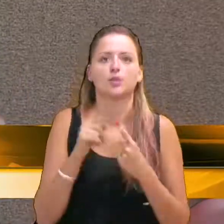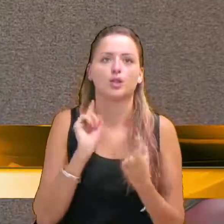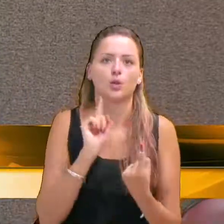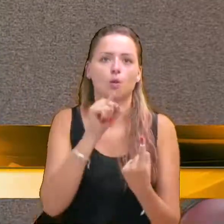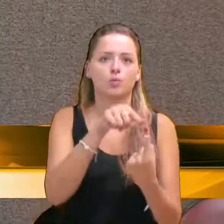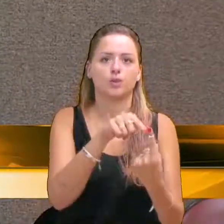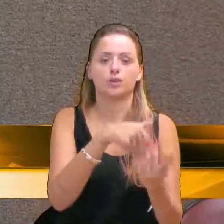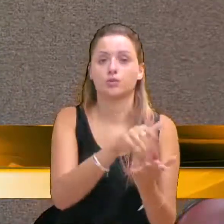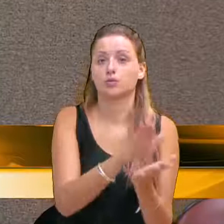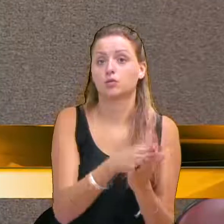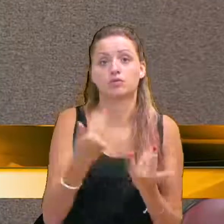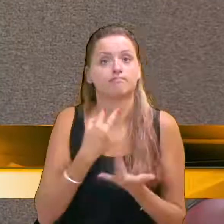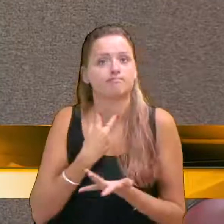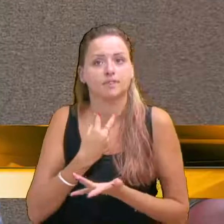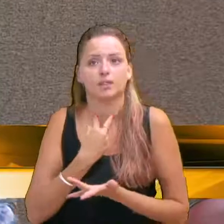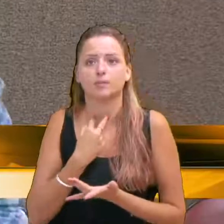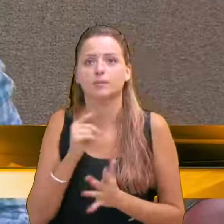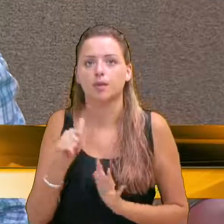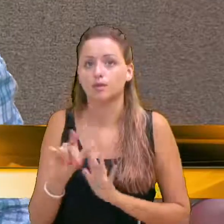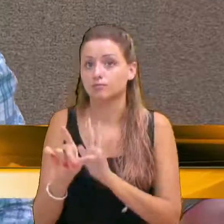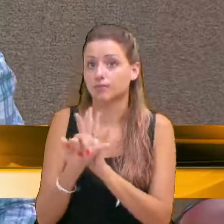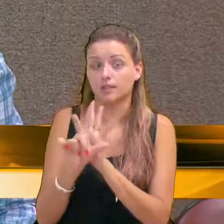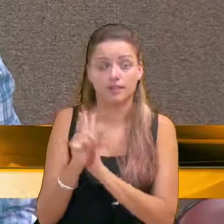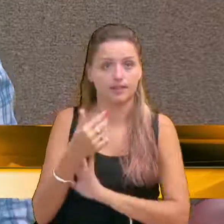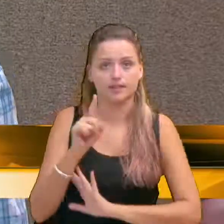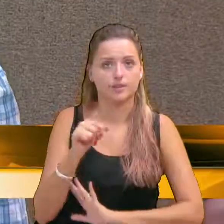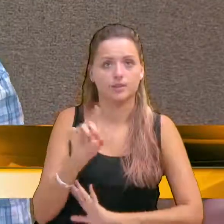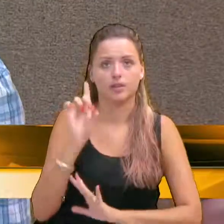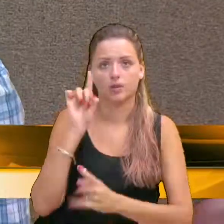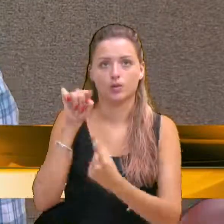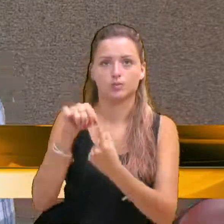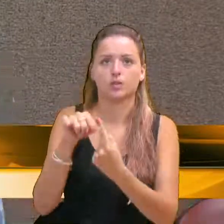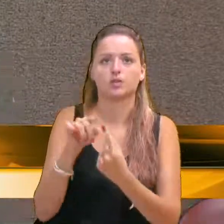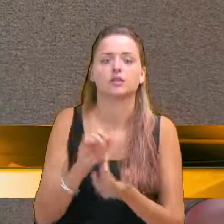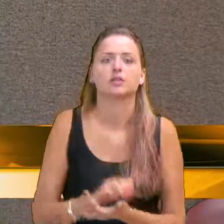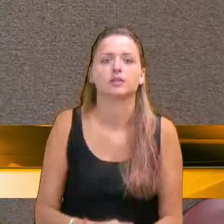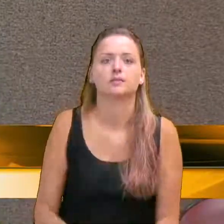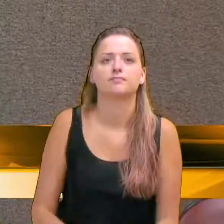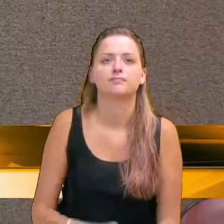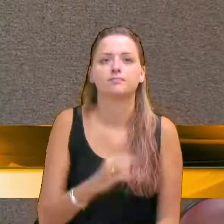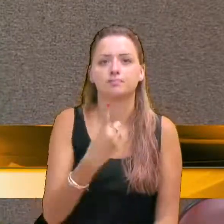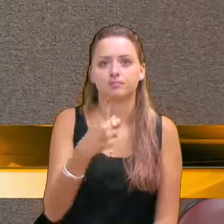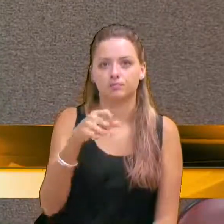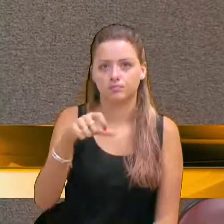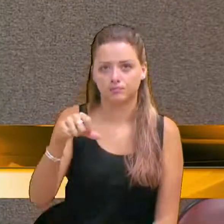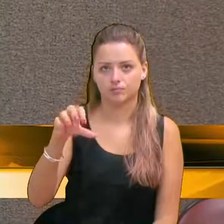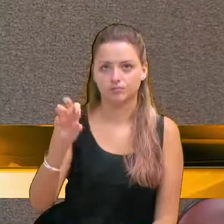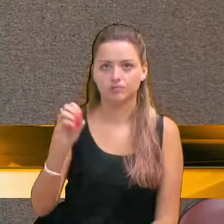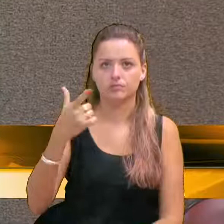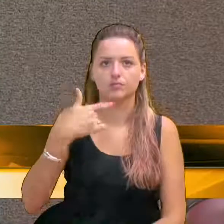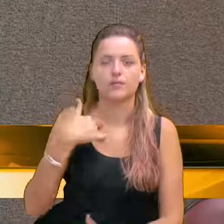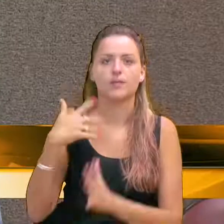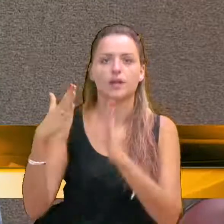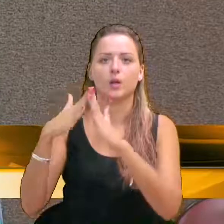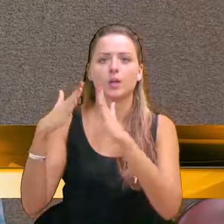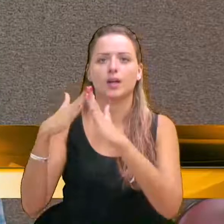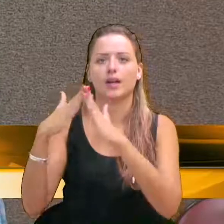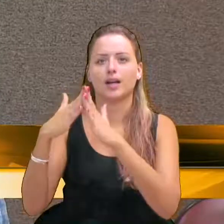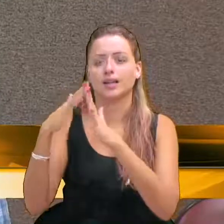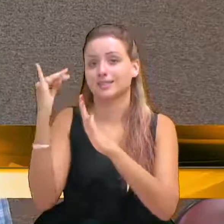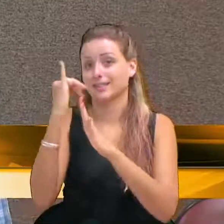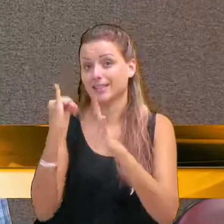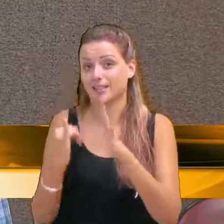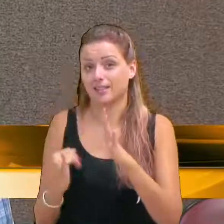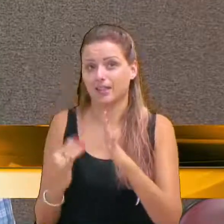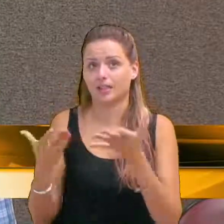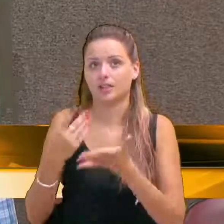objetivo, não é esse o objetivo da lei, penso eu. Em 90, quando eu morei na Itália, em 90